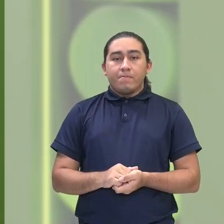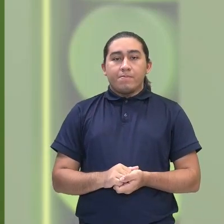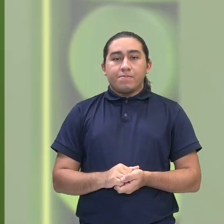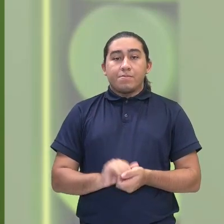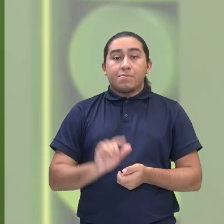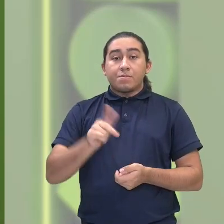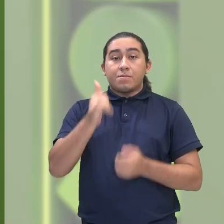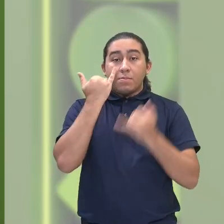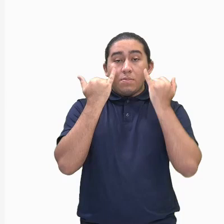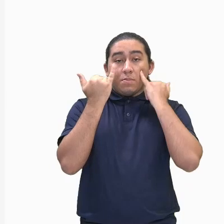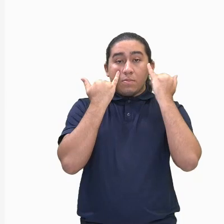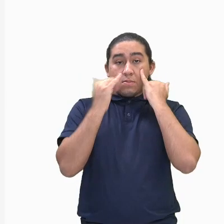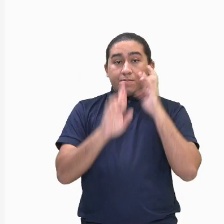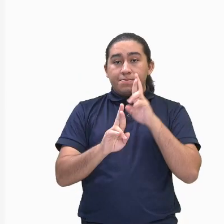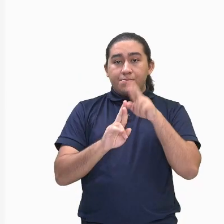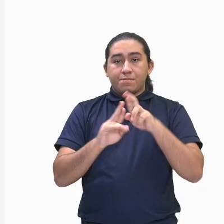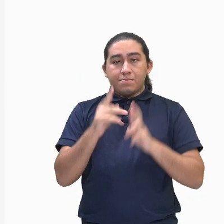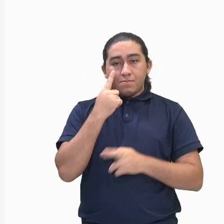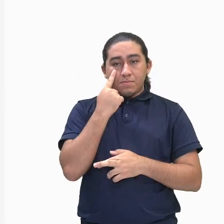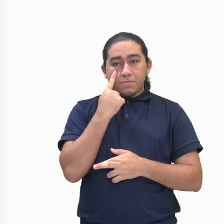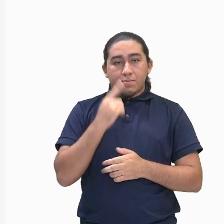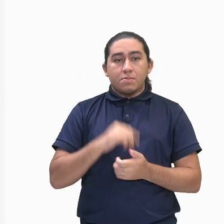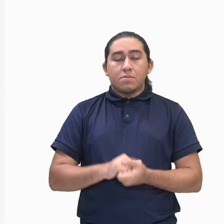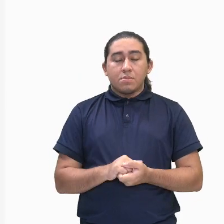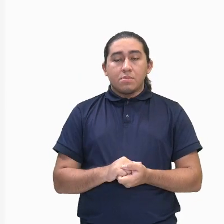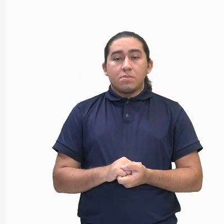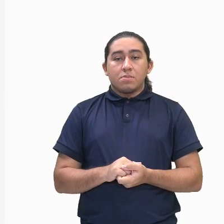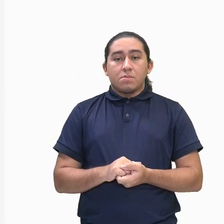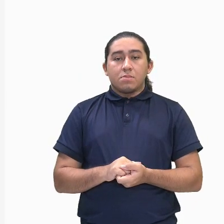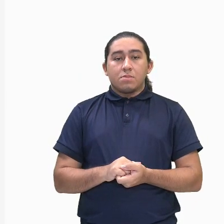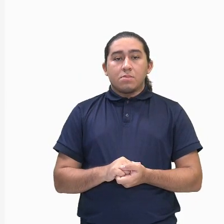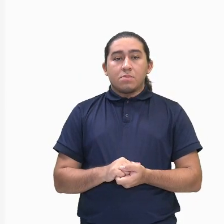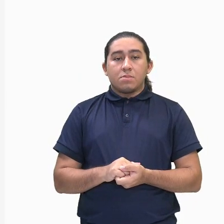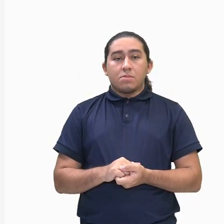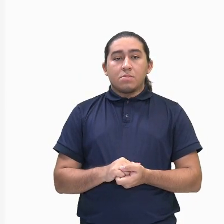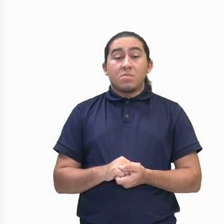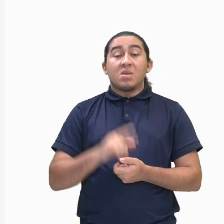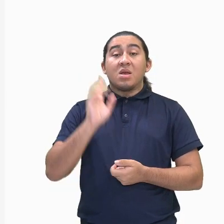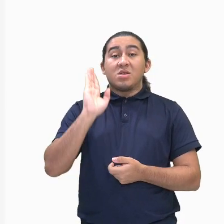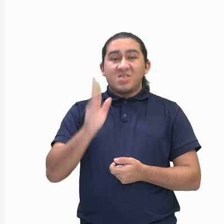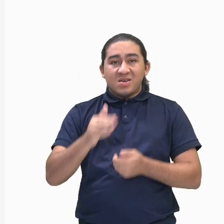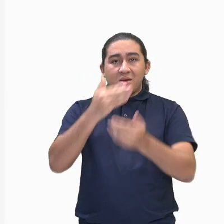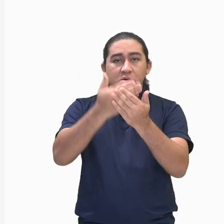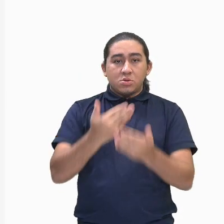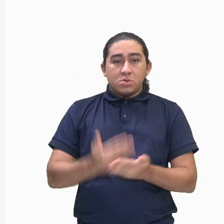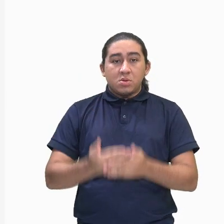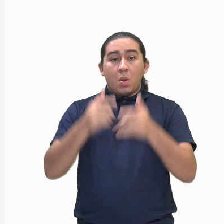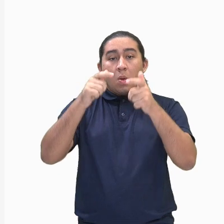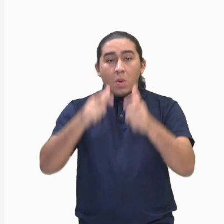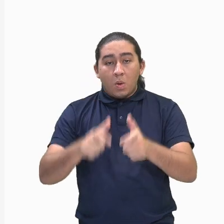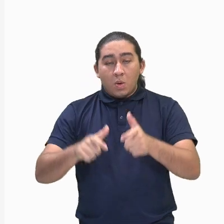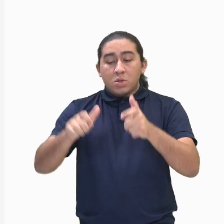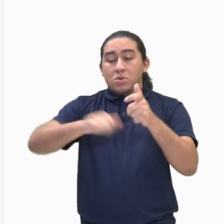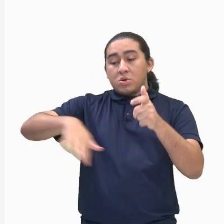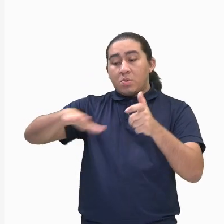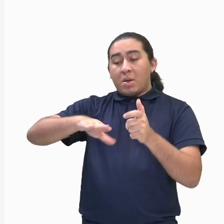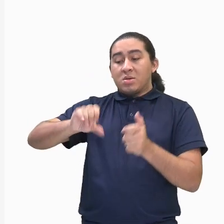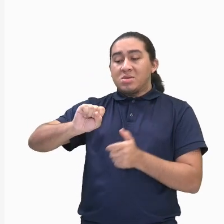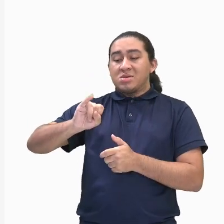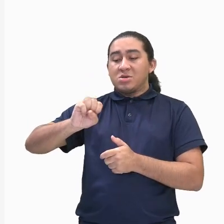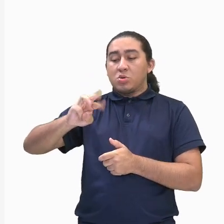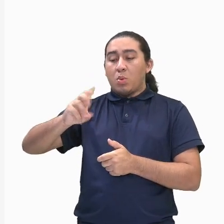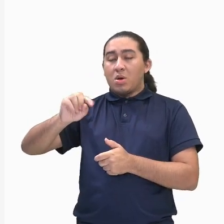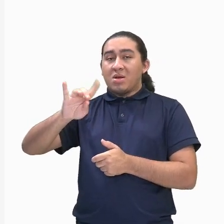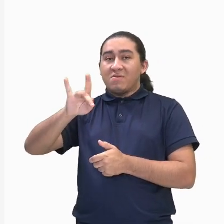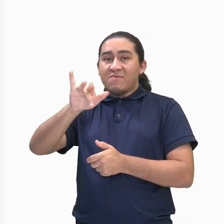mais informações aí sobre os terremotos. Os terremotos são registrados e estudados nas estações sismográficas. Sismógrafos